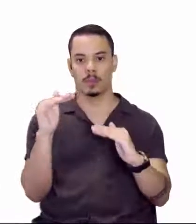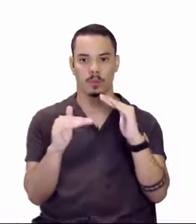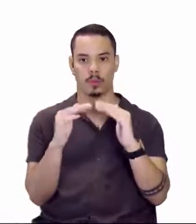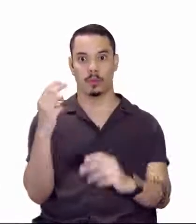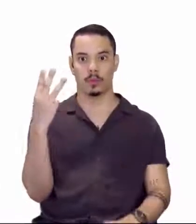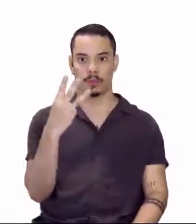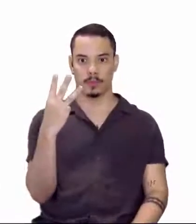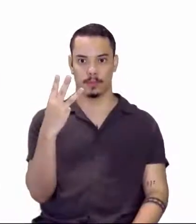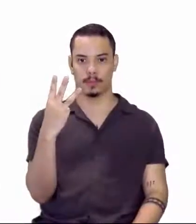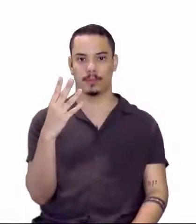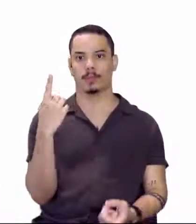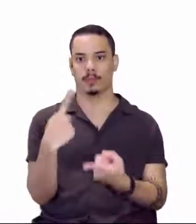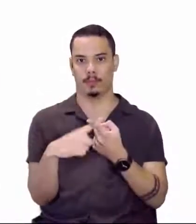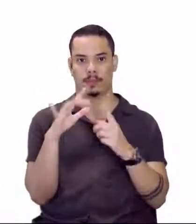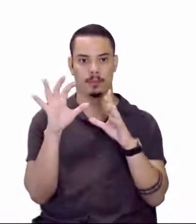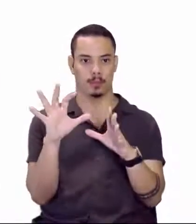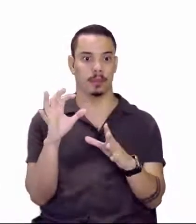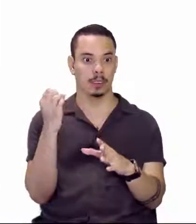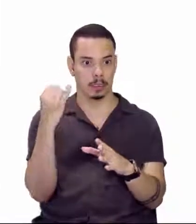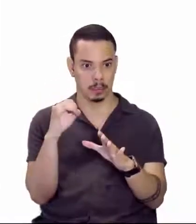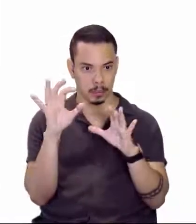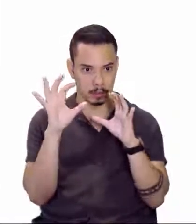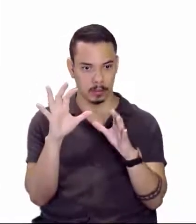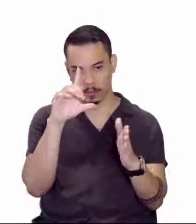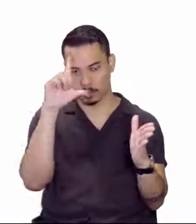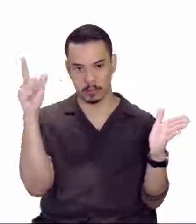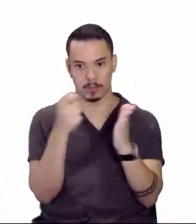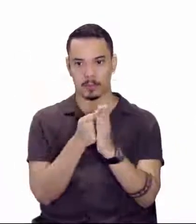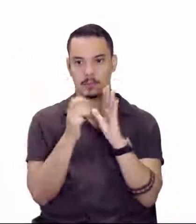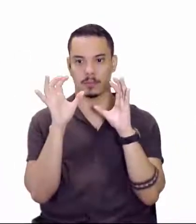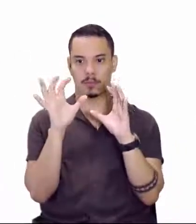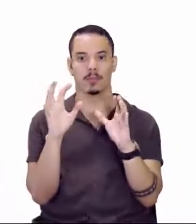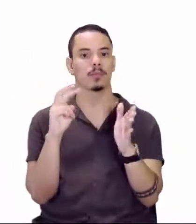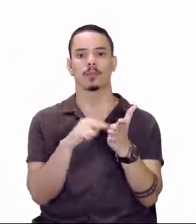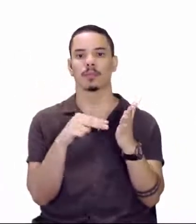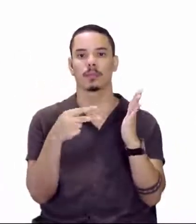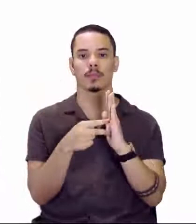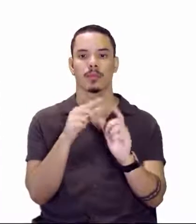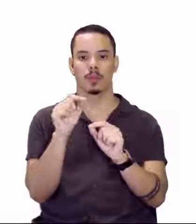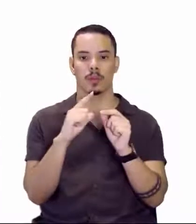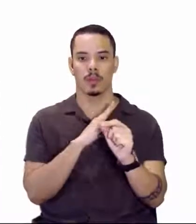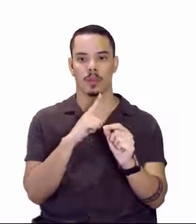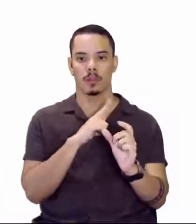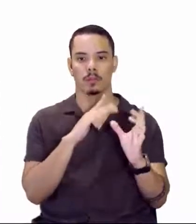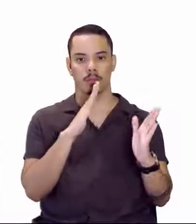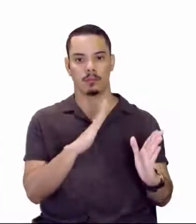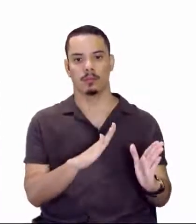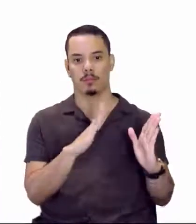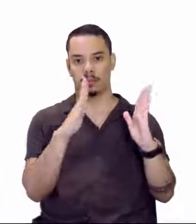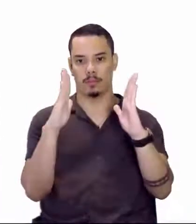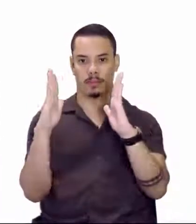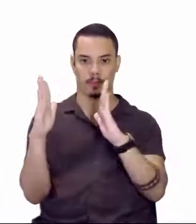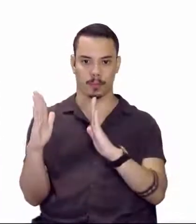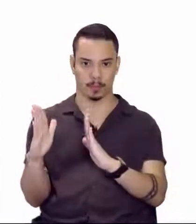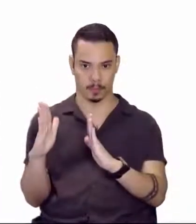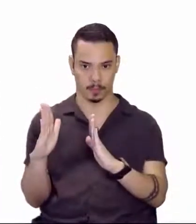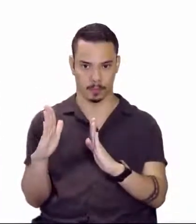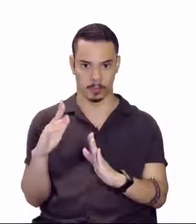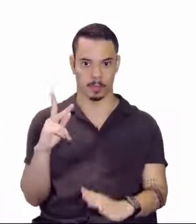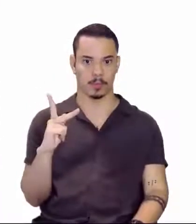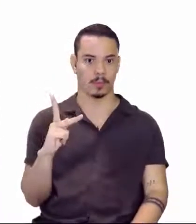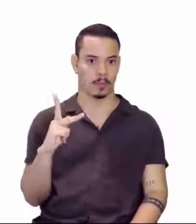3. Se é o nível 3, significa dizer que ele tem 3 camadas eletrônicas,